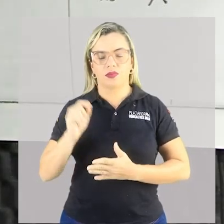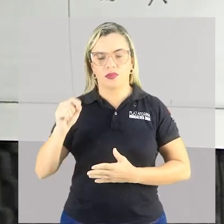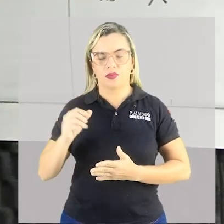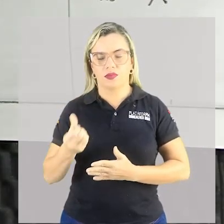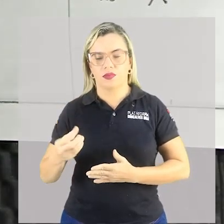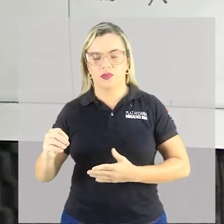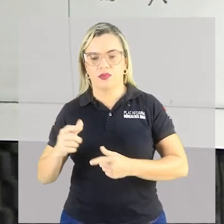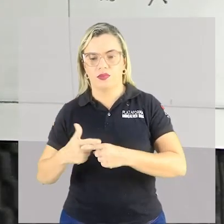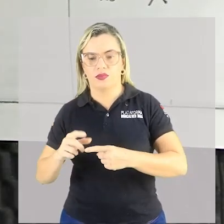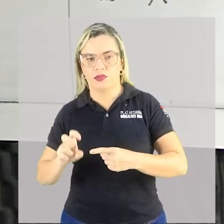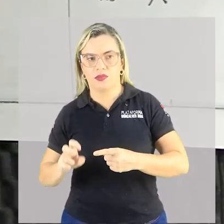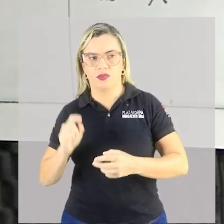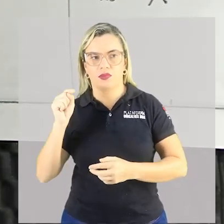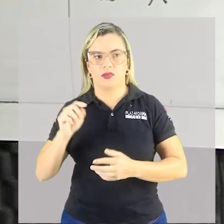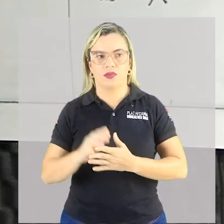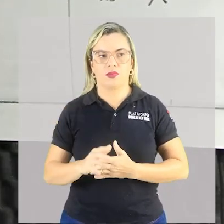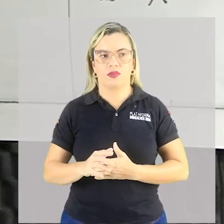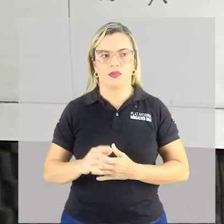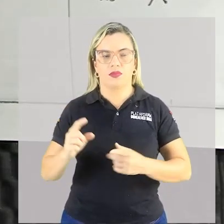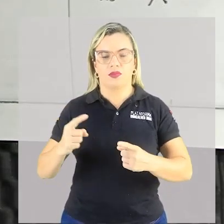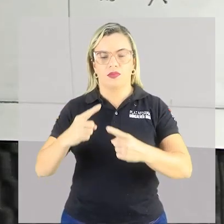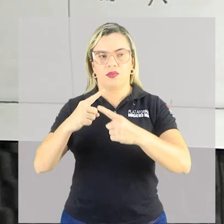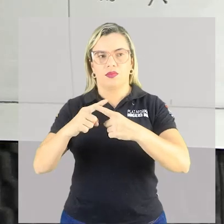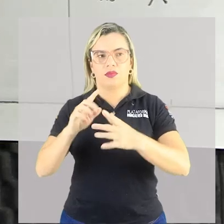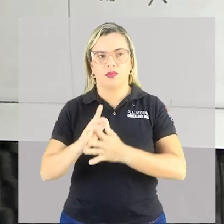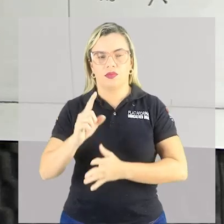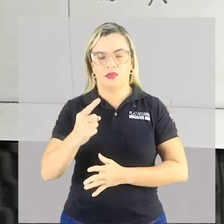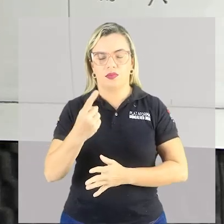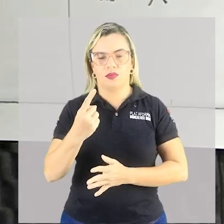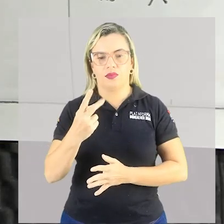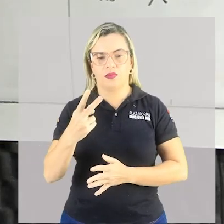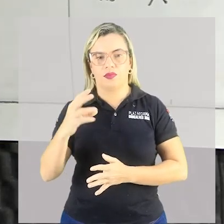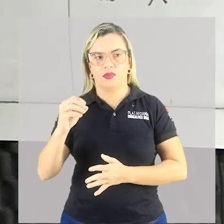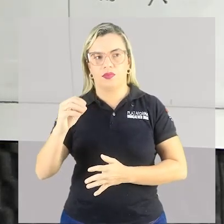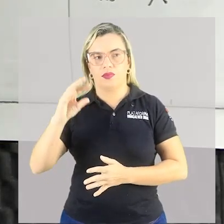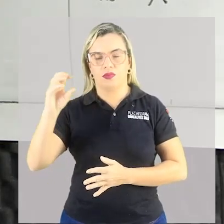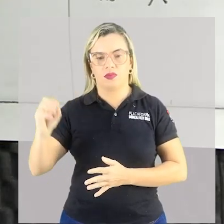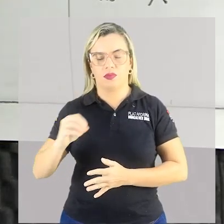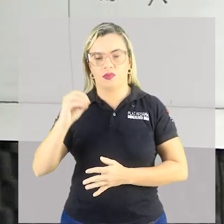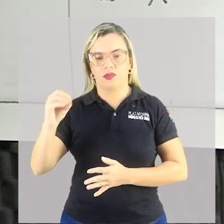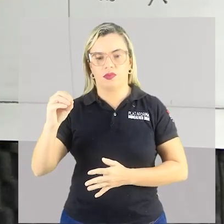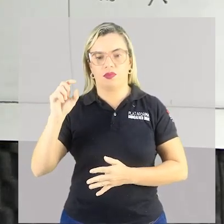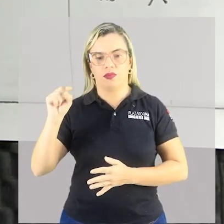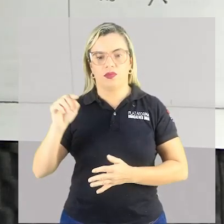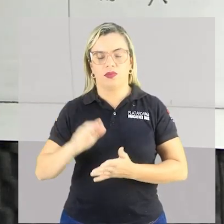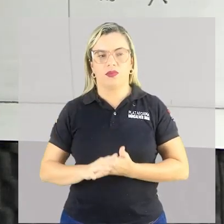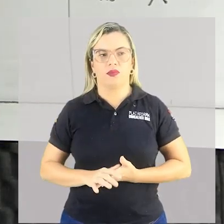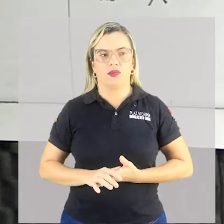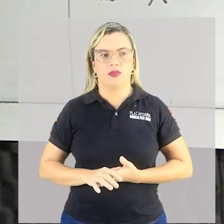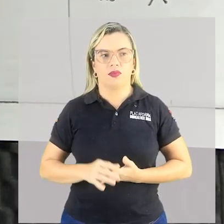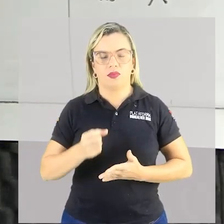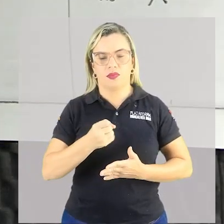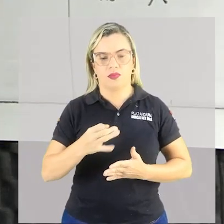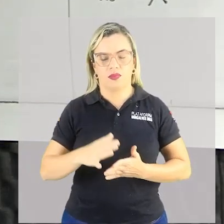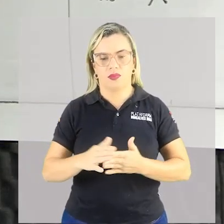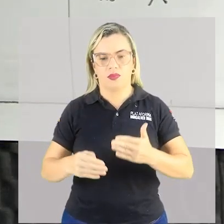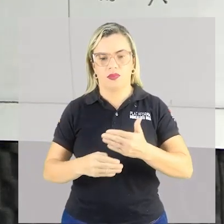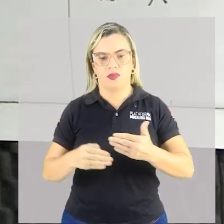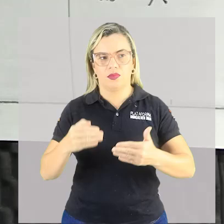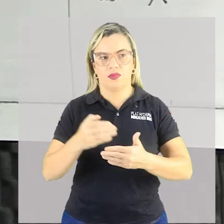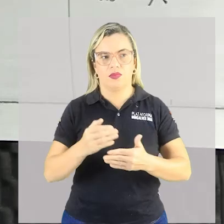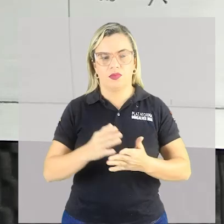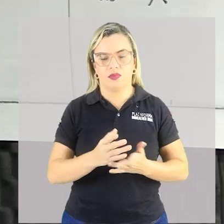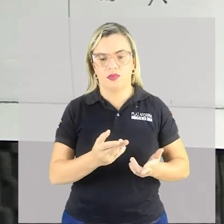60 dividido por 5, 12. Acrescenta um zero, 120. Então, a quantidade de tijolos